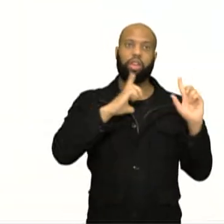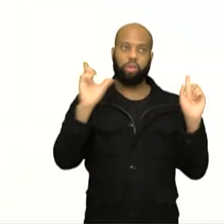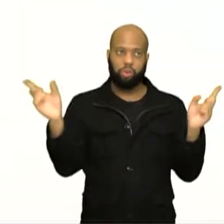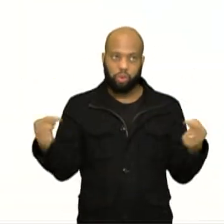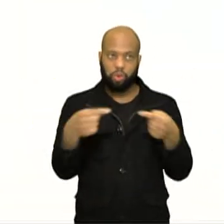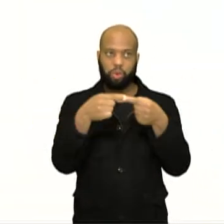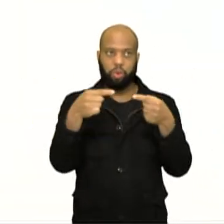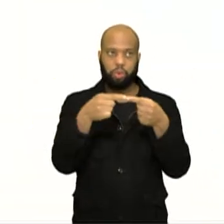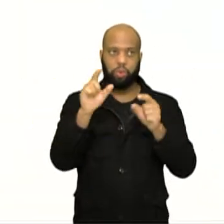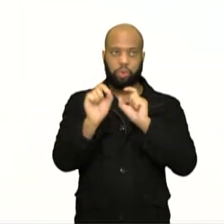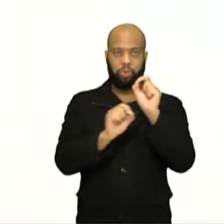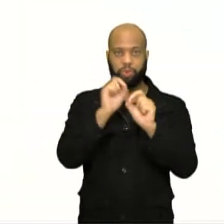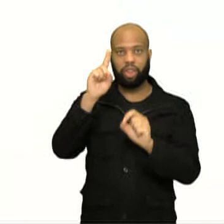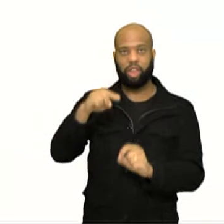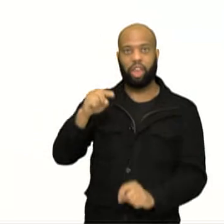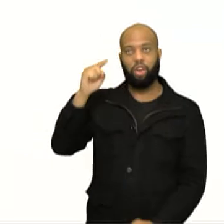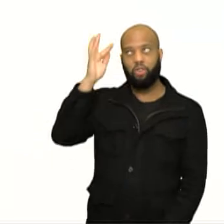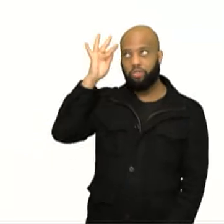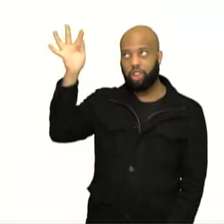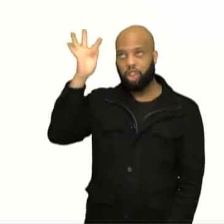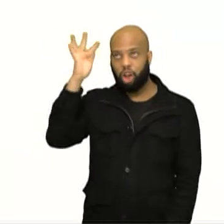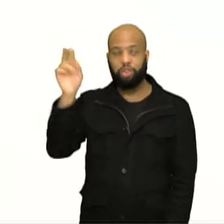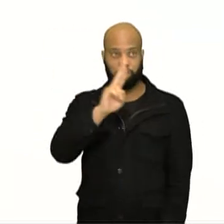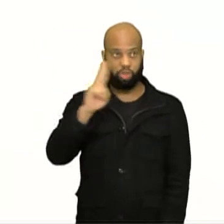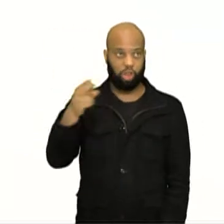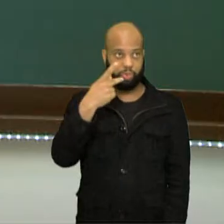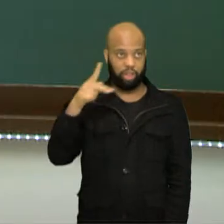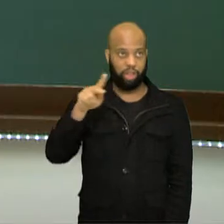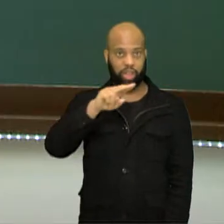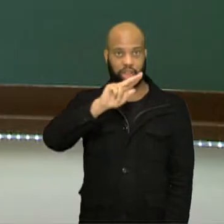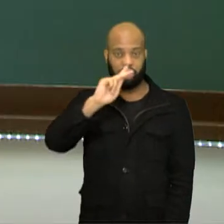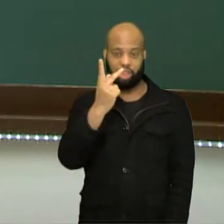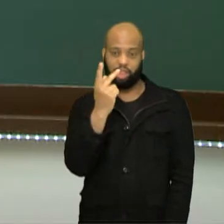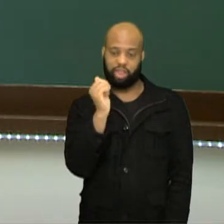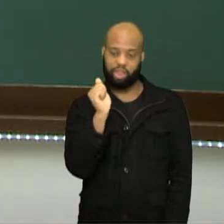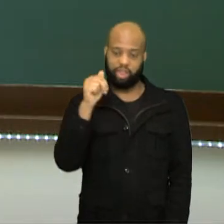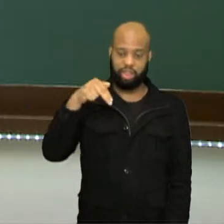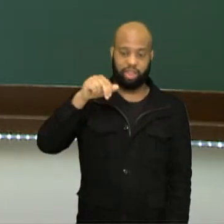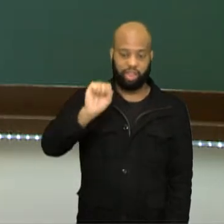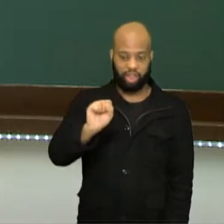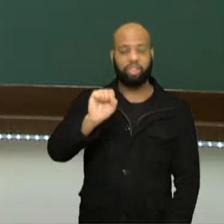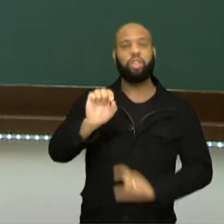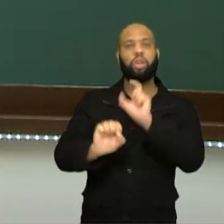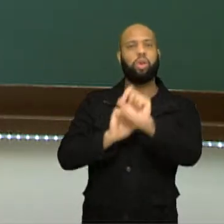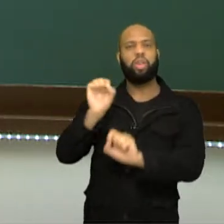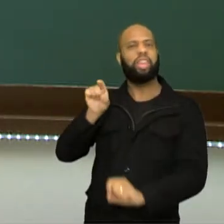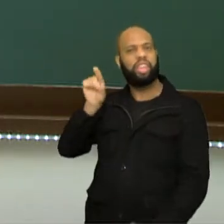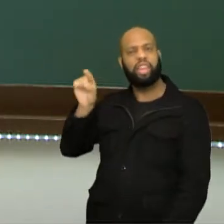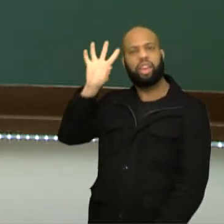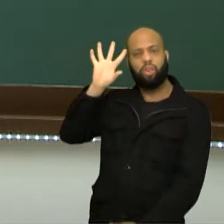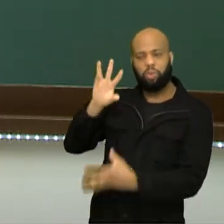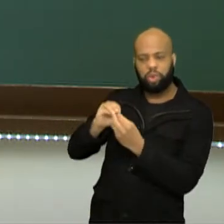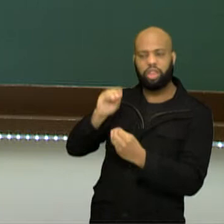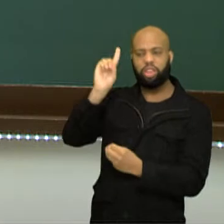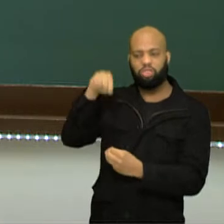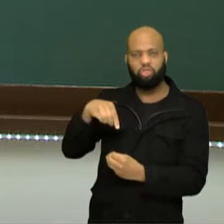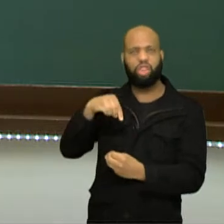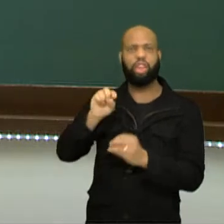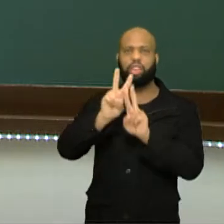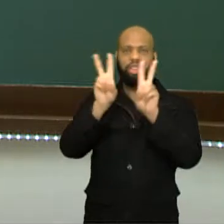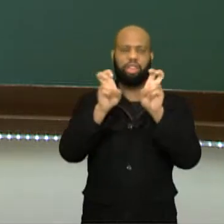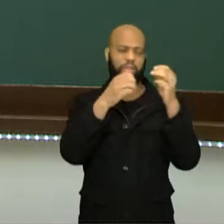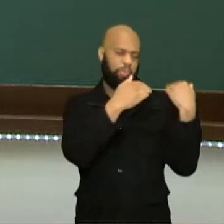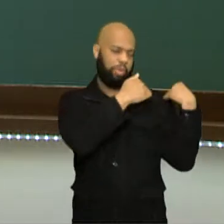filósofo Hans Jonas. Então vamos entender o que esse filósofo compreende como